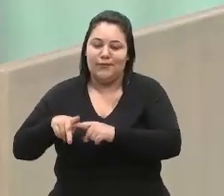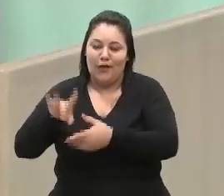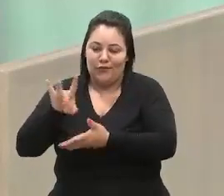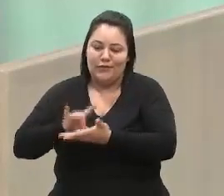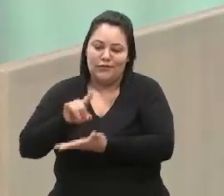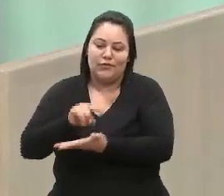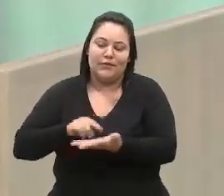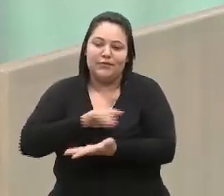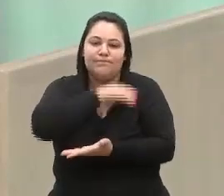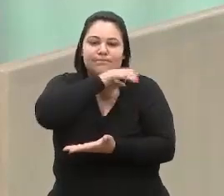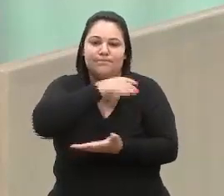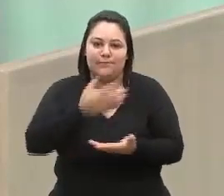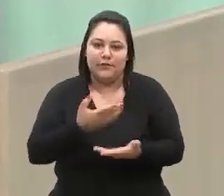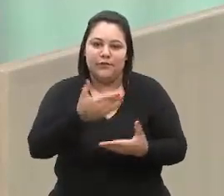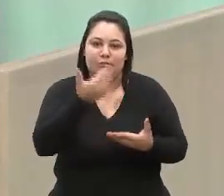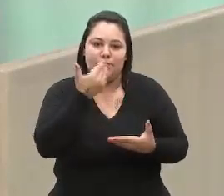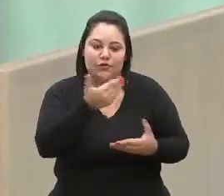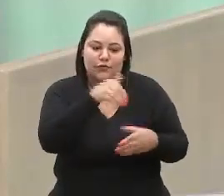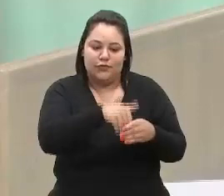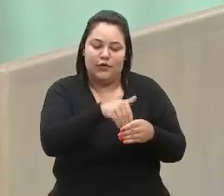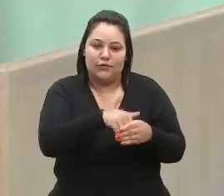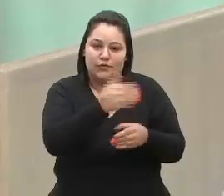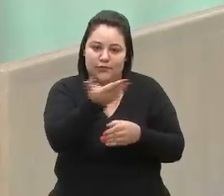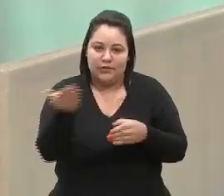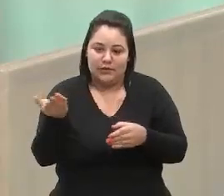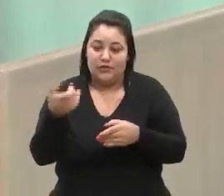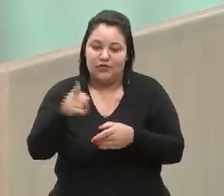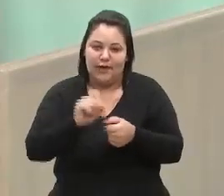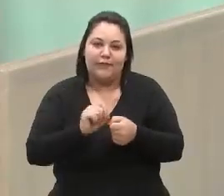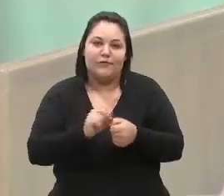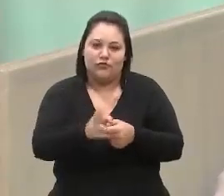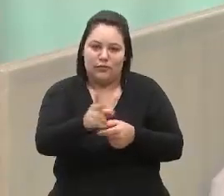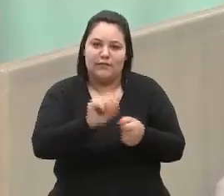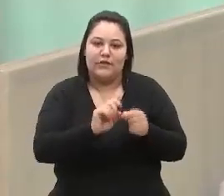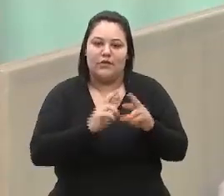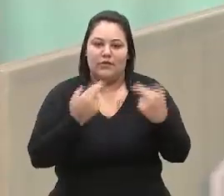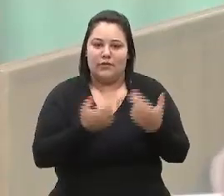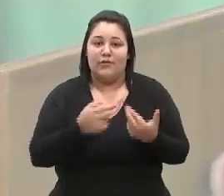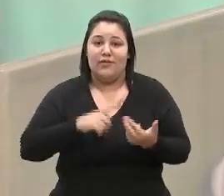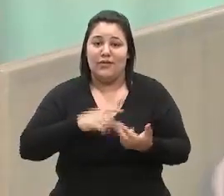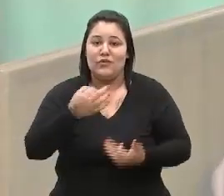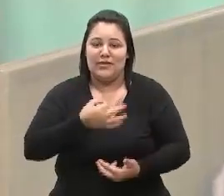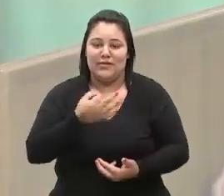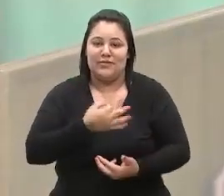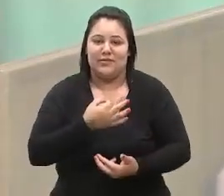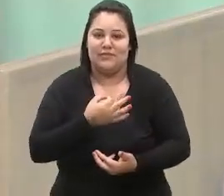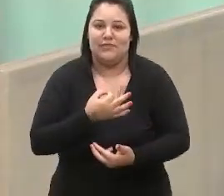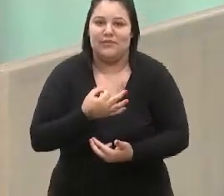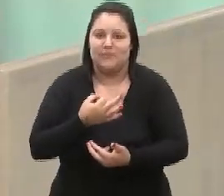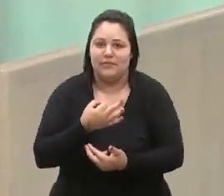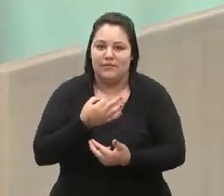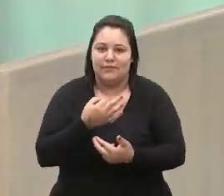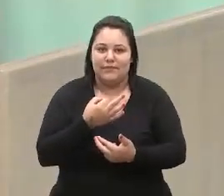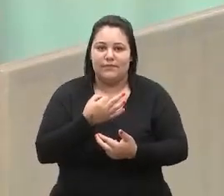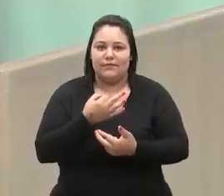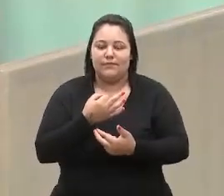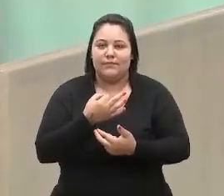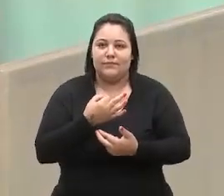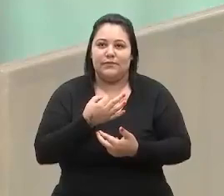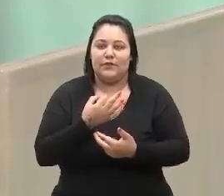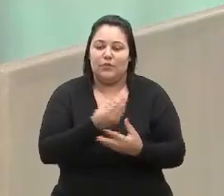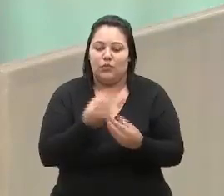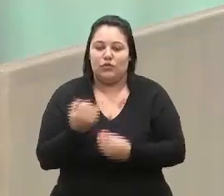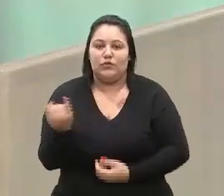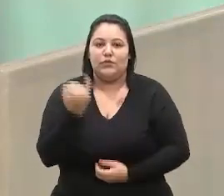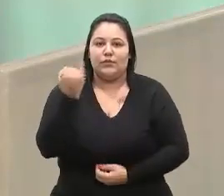com o voto dos senhores, nós faremos muitas reuniões e eu tenho certeza absoluta que vai ser muito útil para a cidade, porque